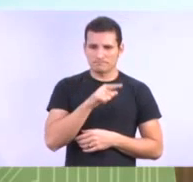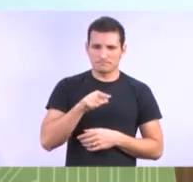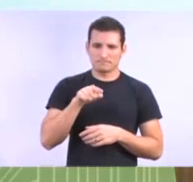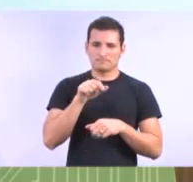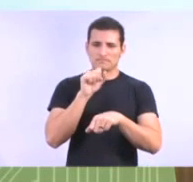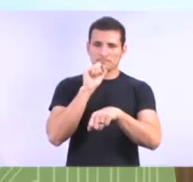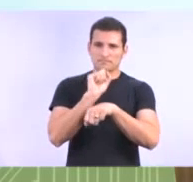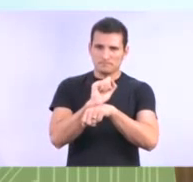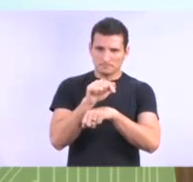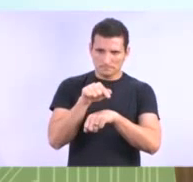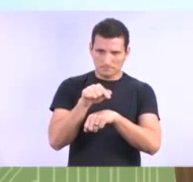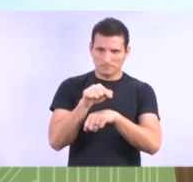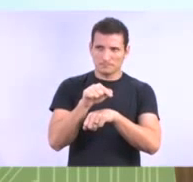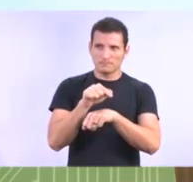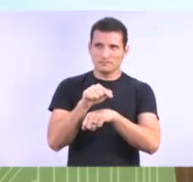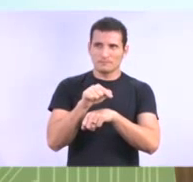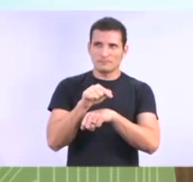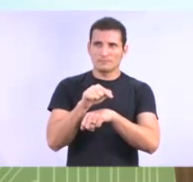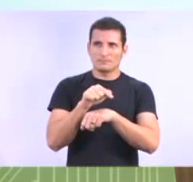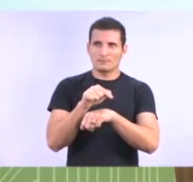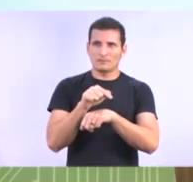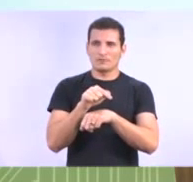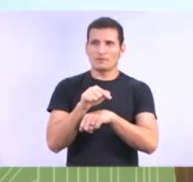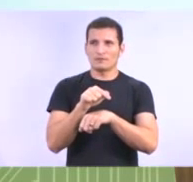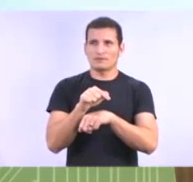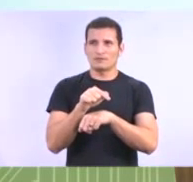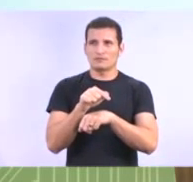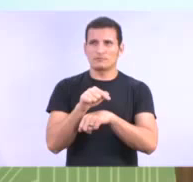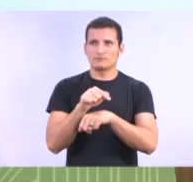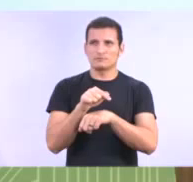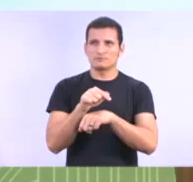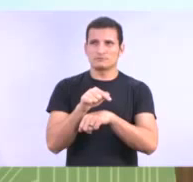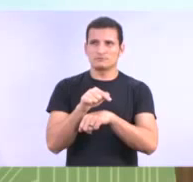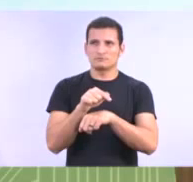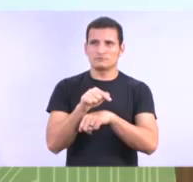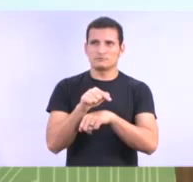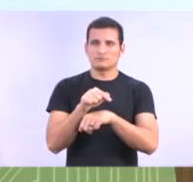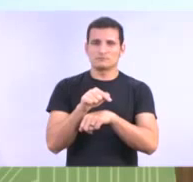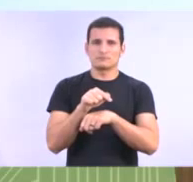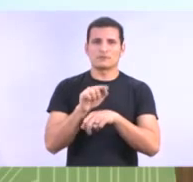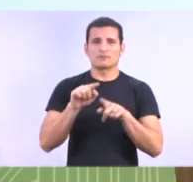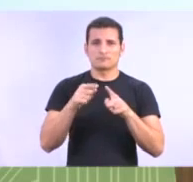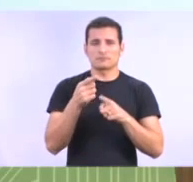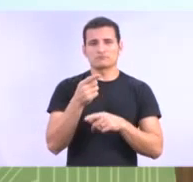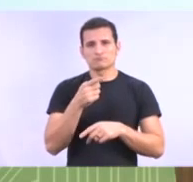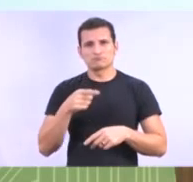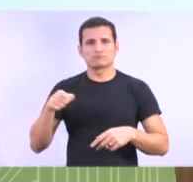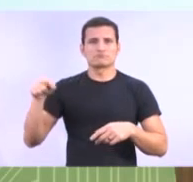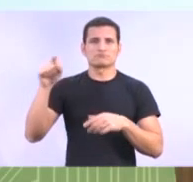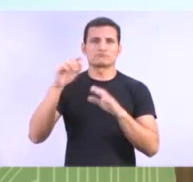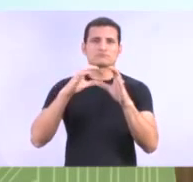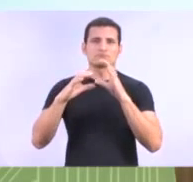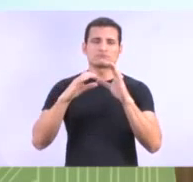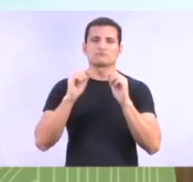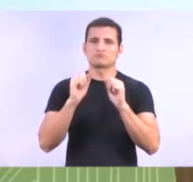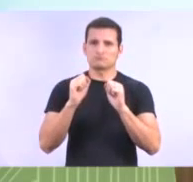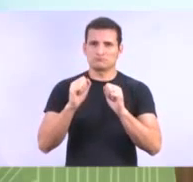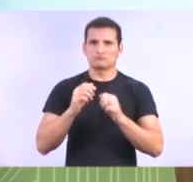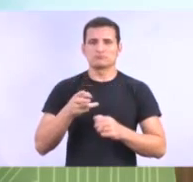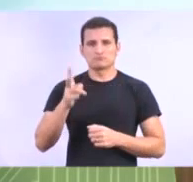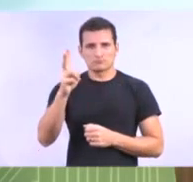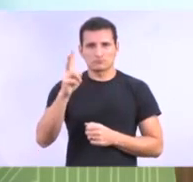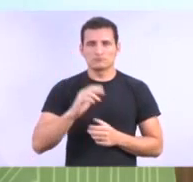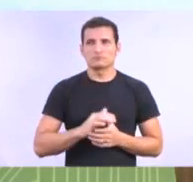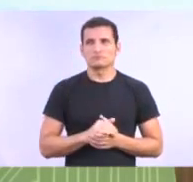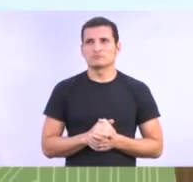comunicação seguia num fluxo, entretanto esse ponto parou de funcionar, mas a comunicação pode seguir no fluxo ao contrário. Só